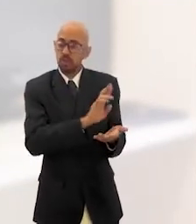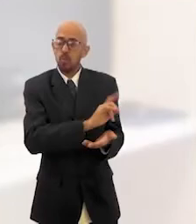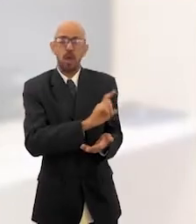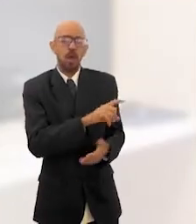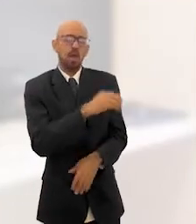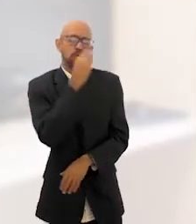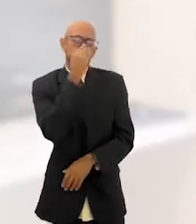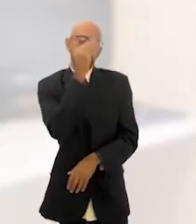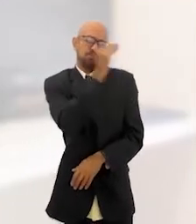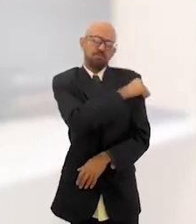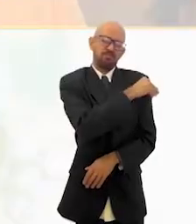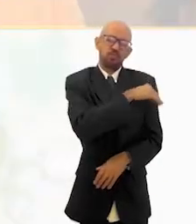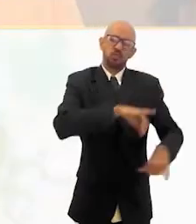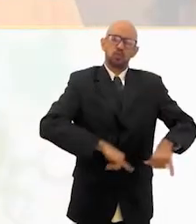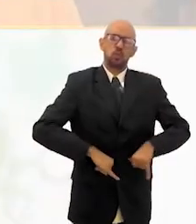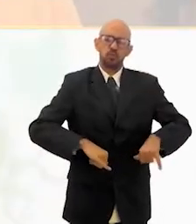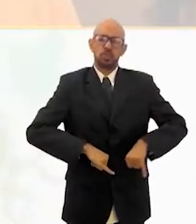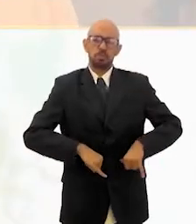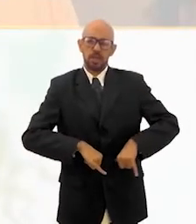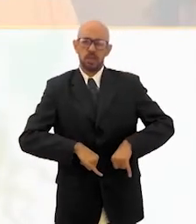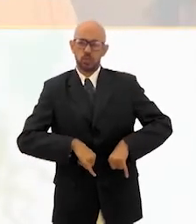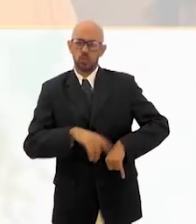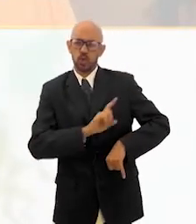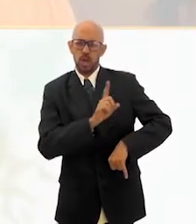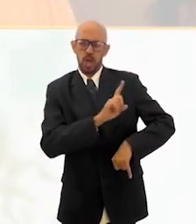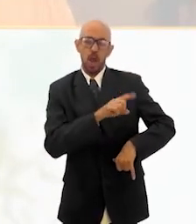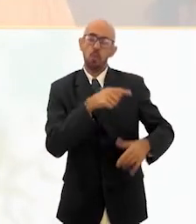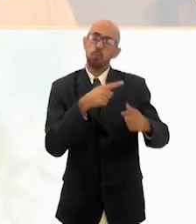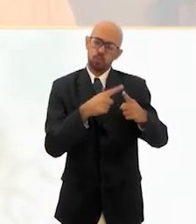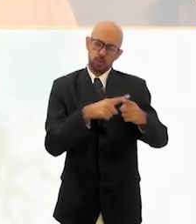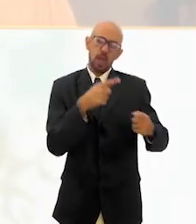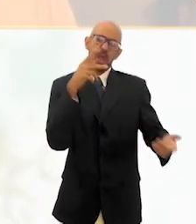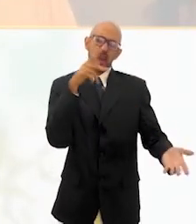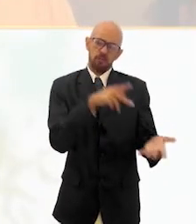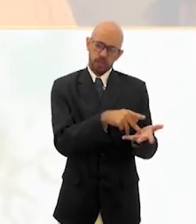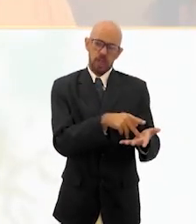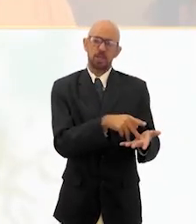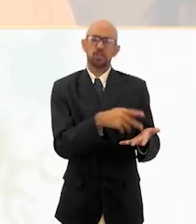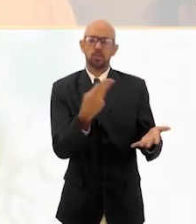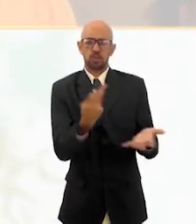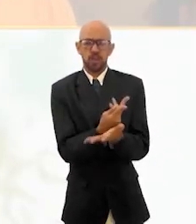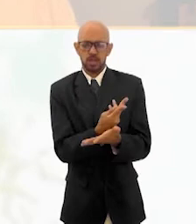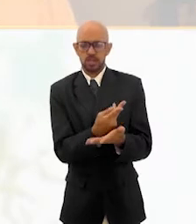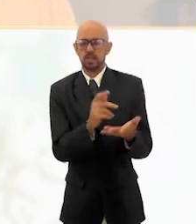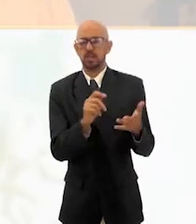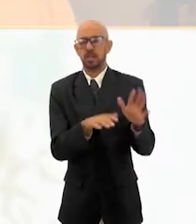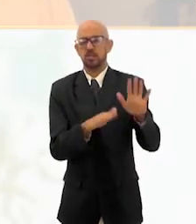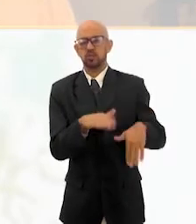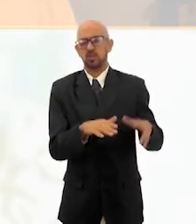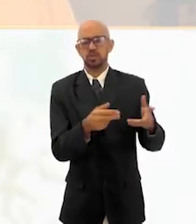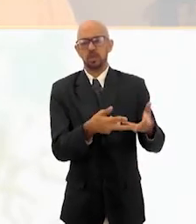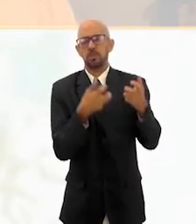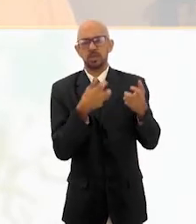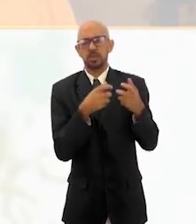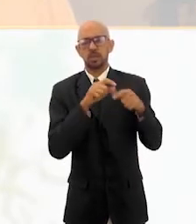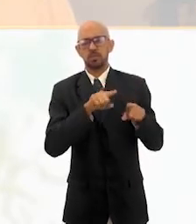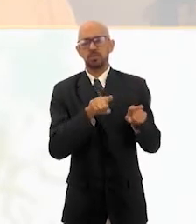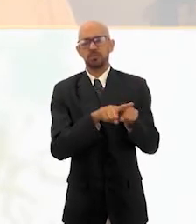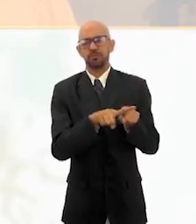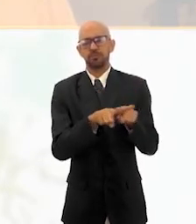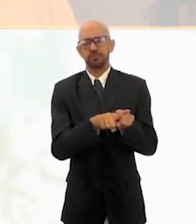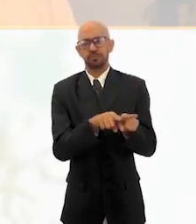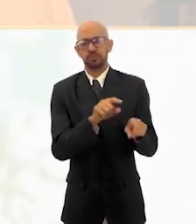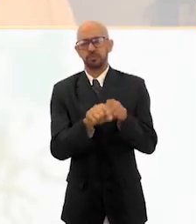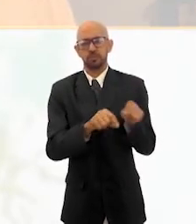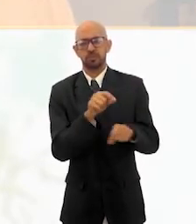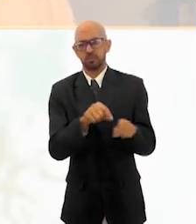alguma desfazendo da dor das pessoas, porque a dor é legítima, e muitas vezes eu vejo uma educação assim